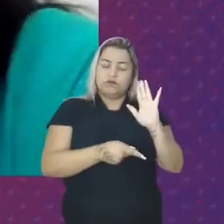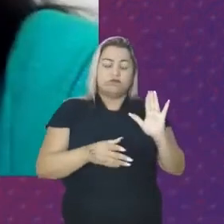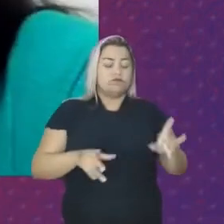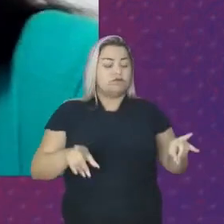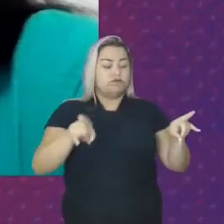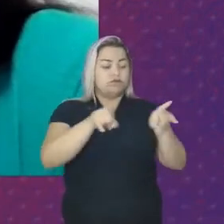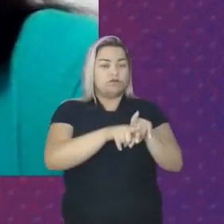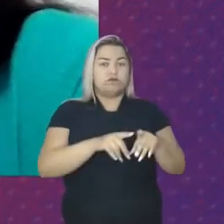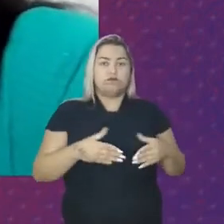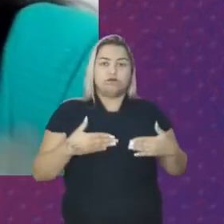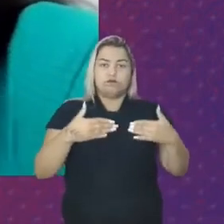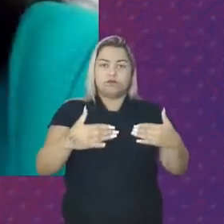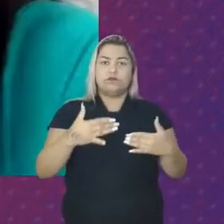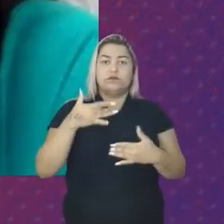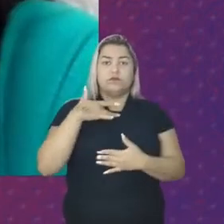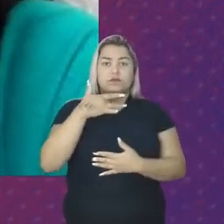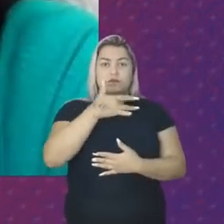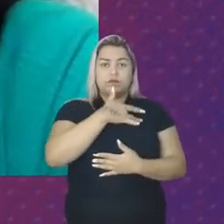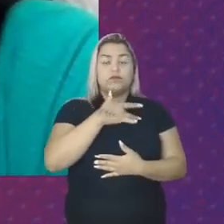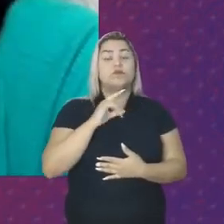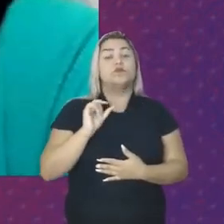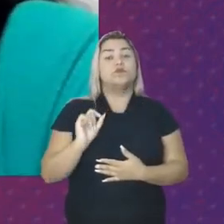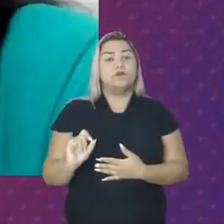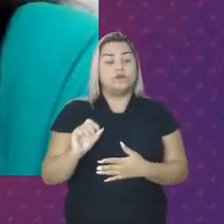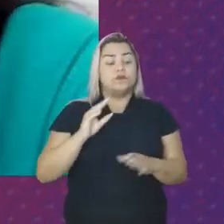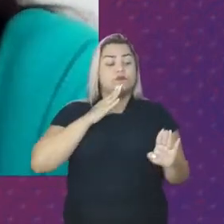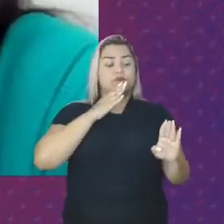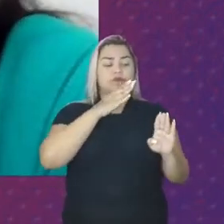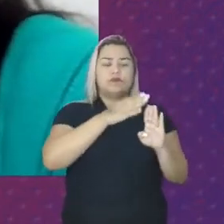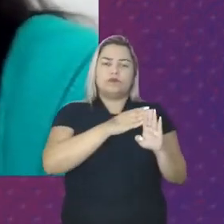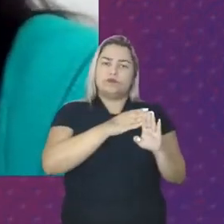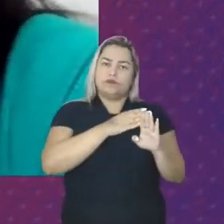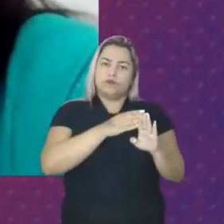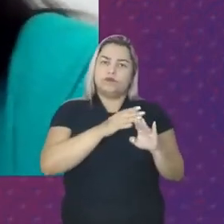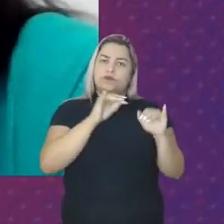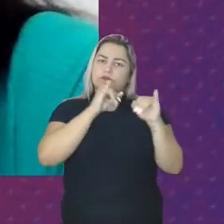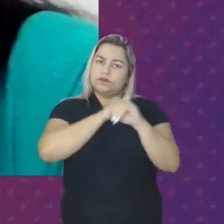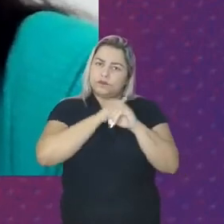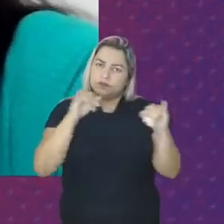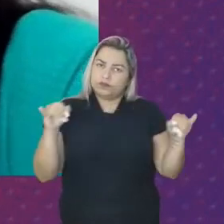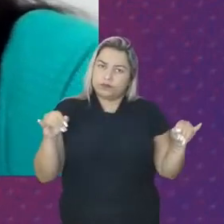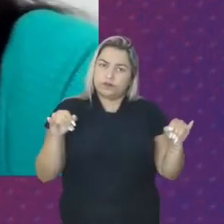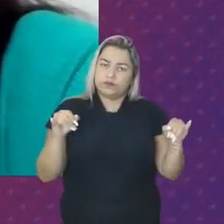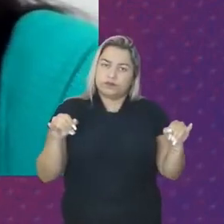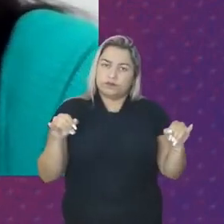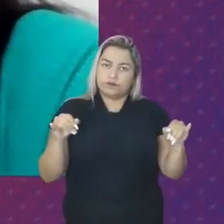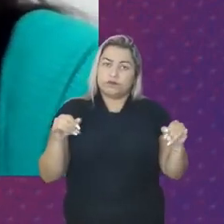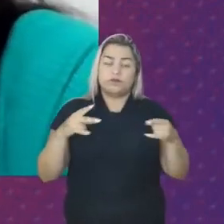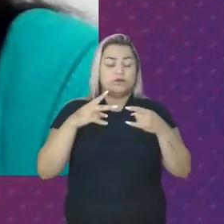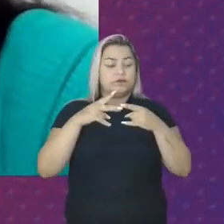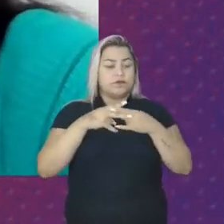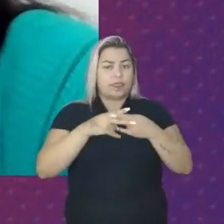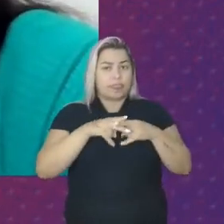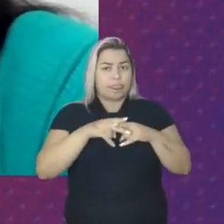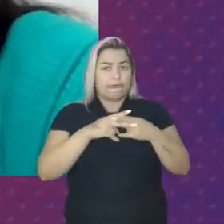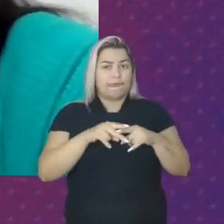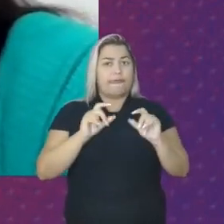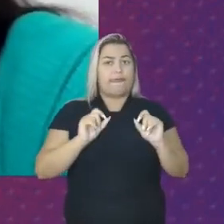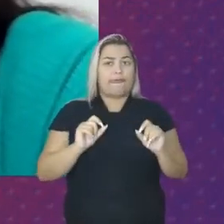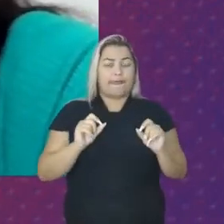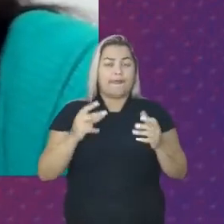da Saúde, e apenas com o objetivo de prestar informações, ele passa a alterar essa lógica